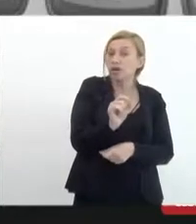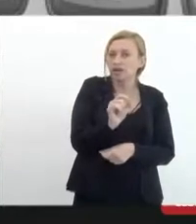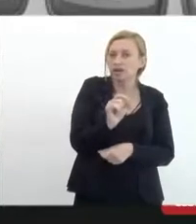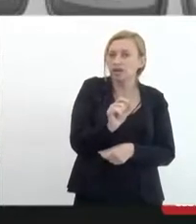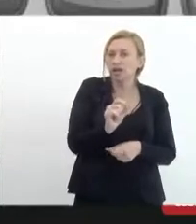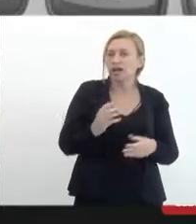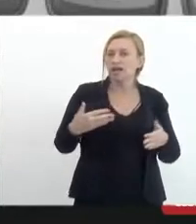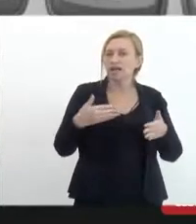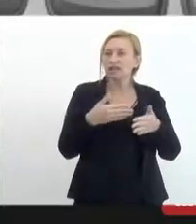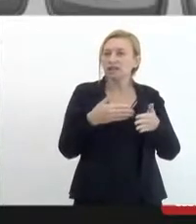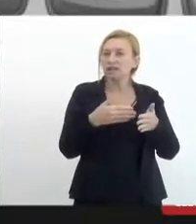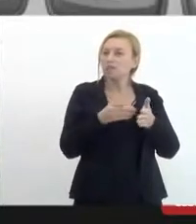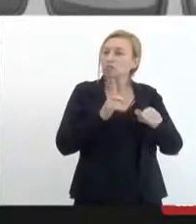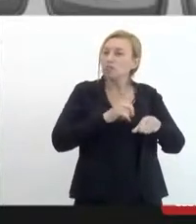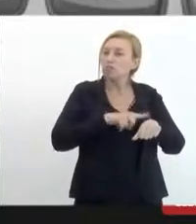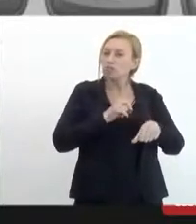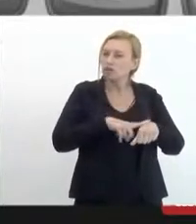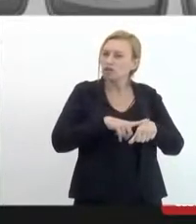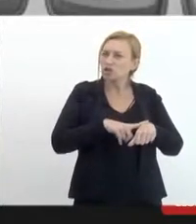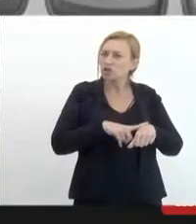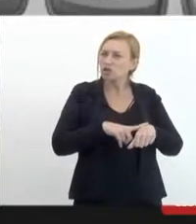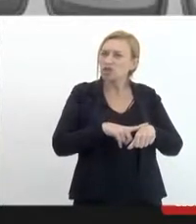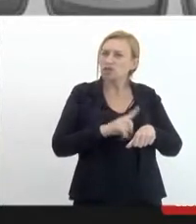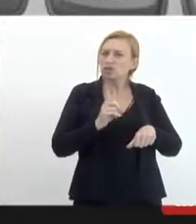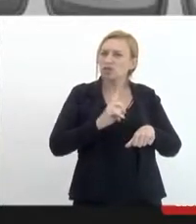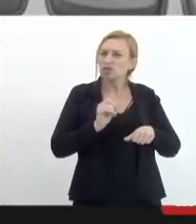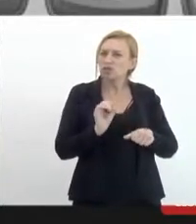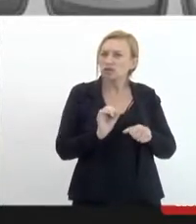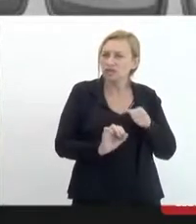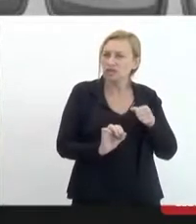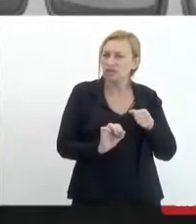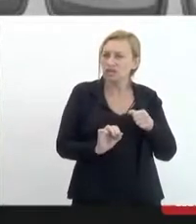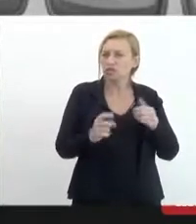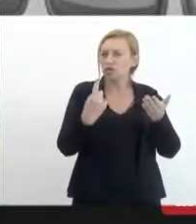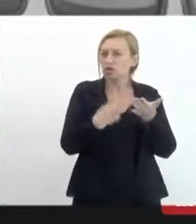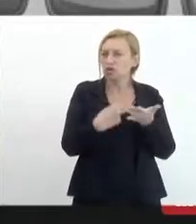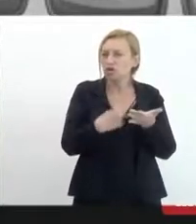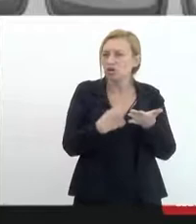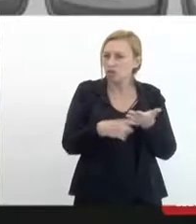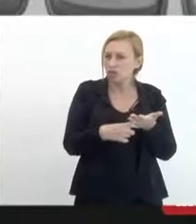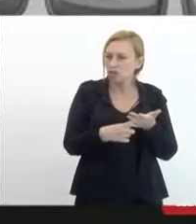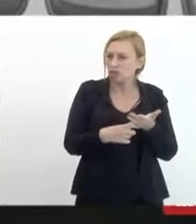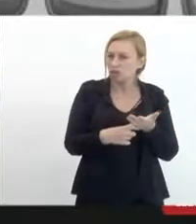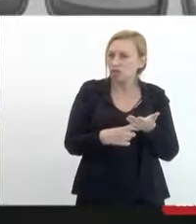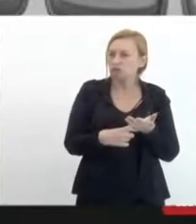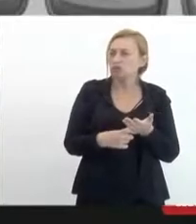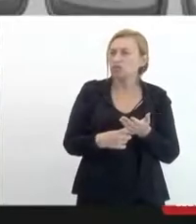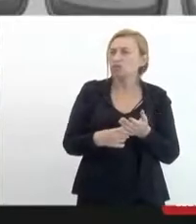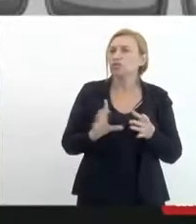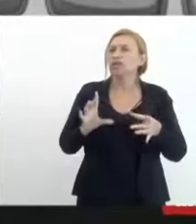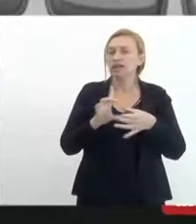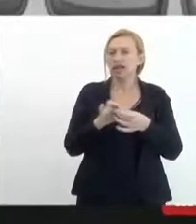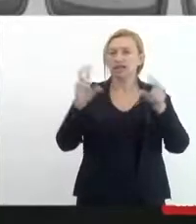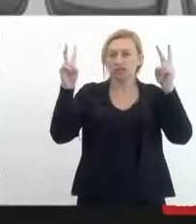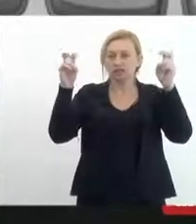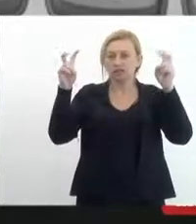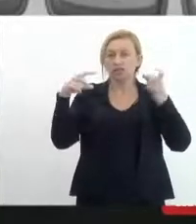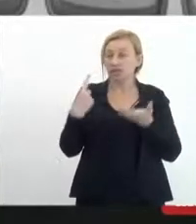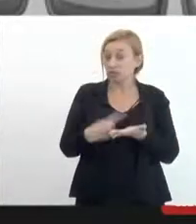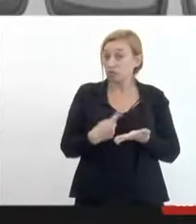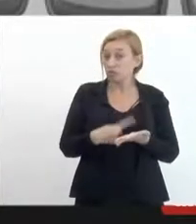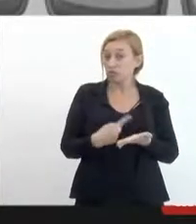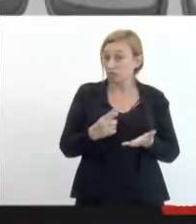o presente momento nós não executamos nenhum acordo associado a estes temas. Neste